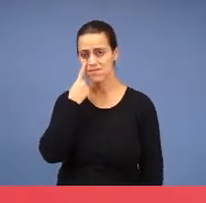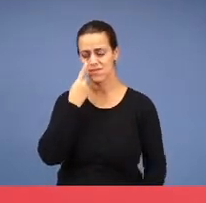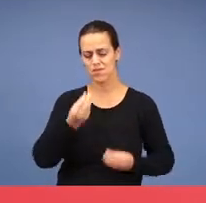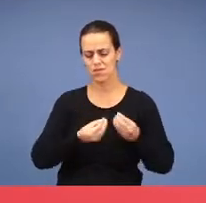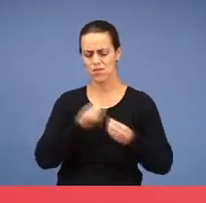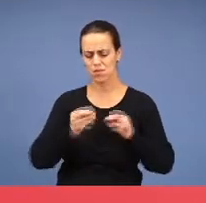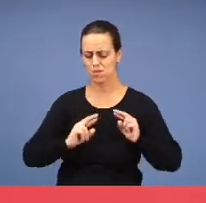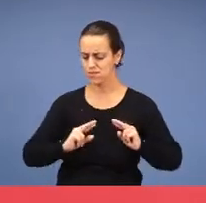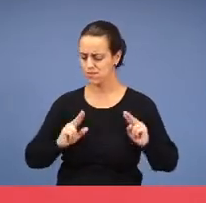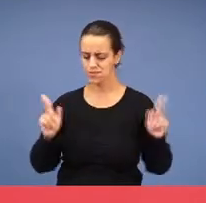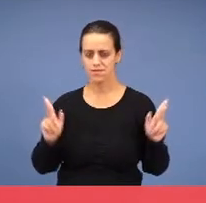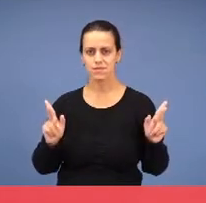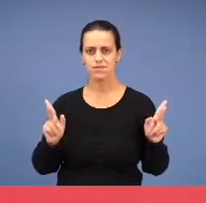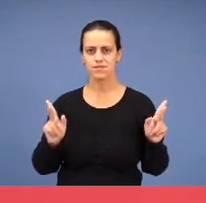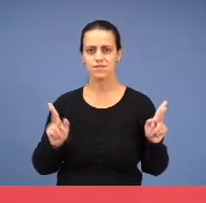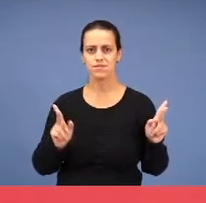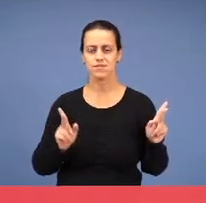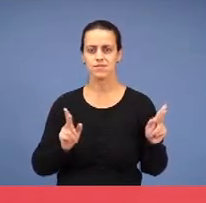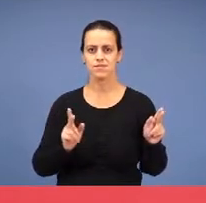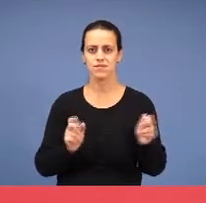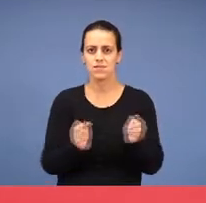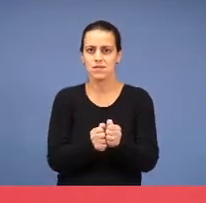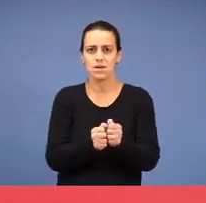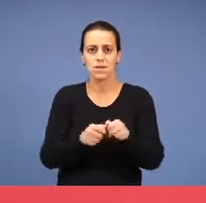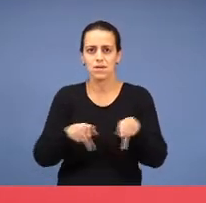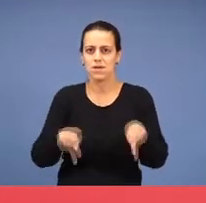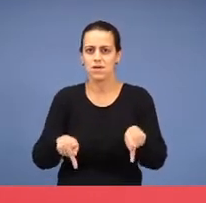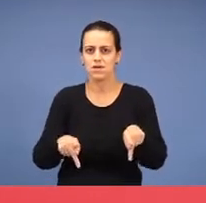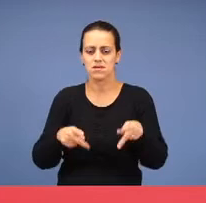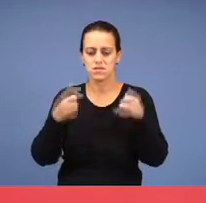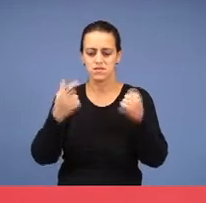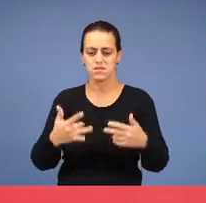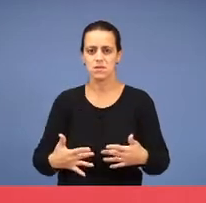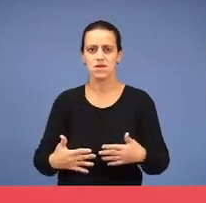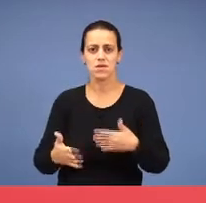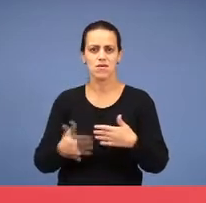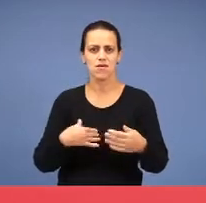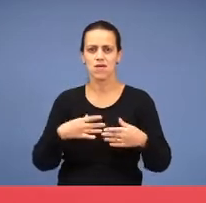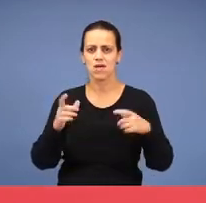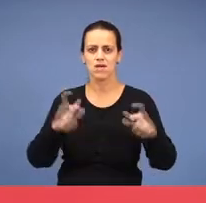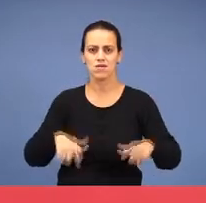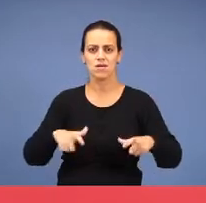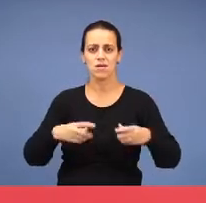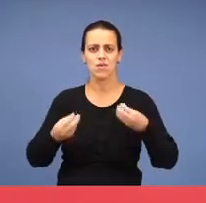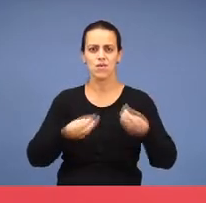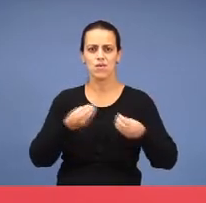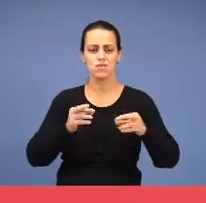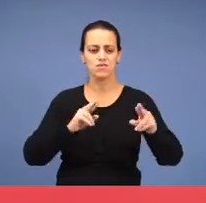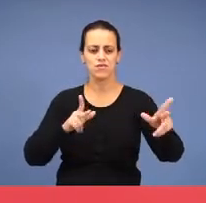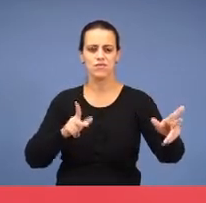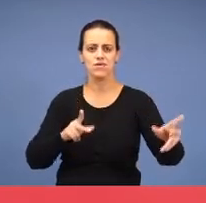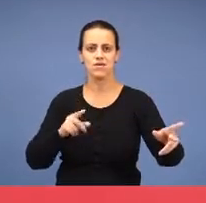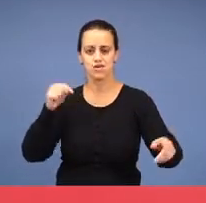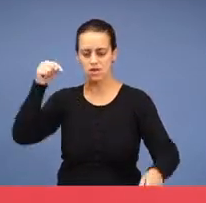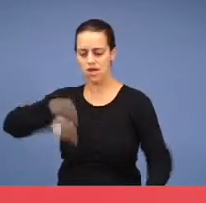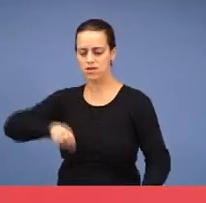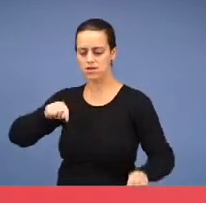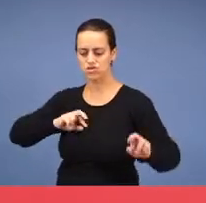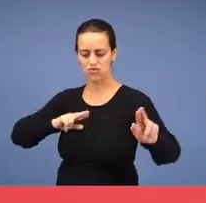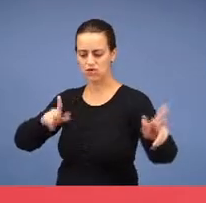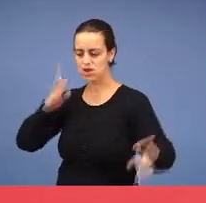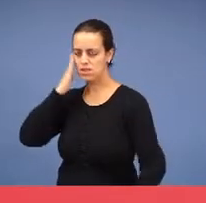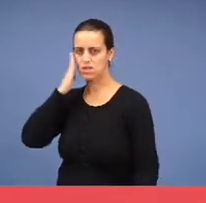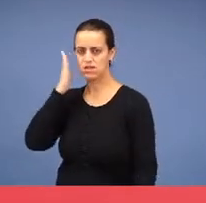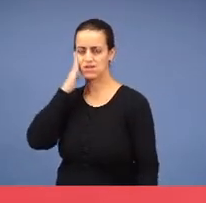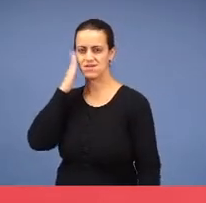se fala em Apocalipse em qualquer lugar, a diferença daquilo que se fala em Apocalipse aqui.